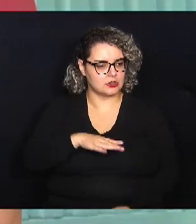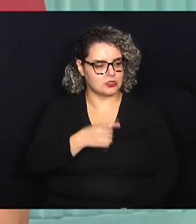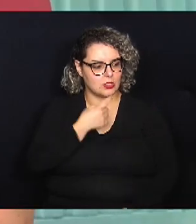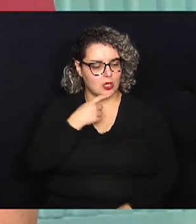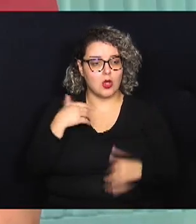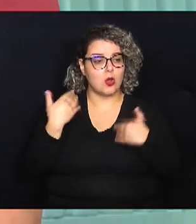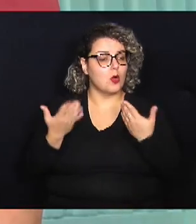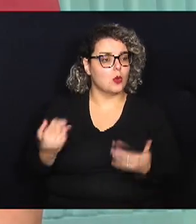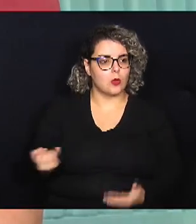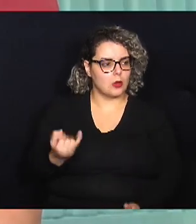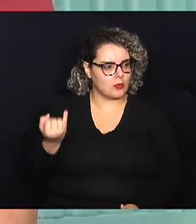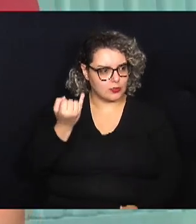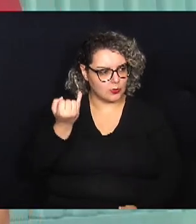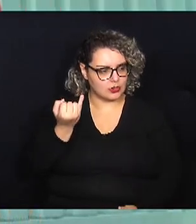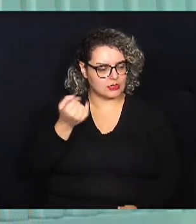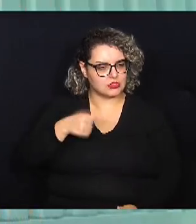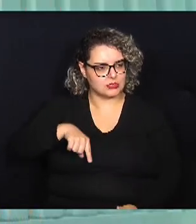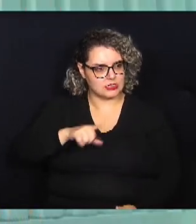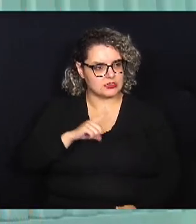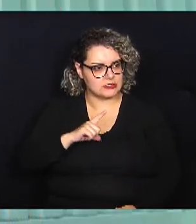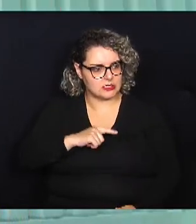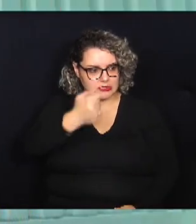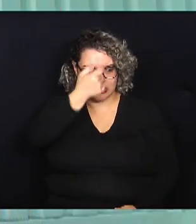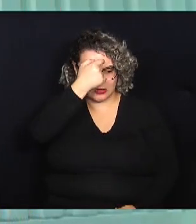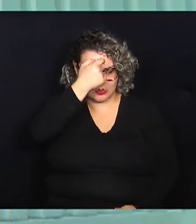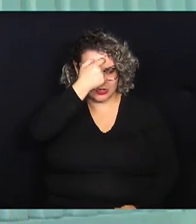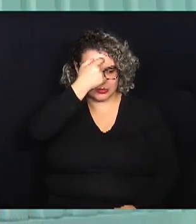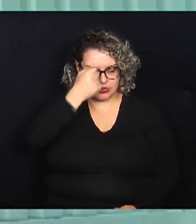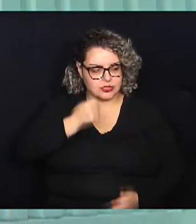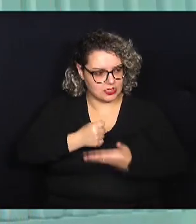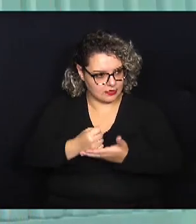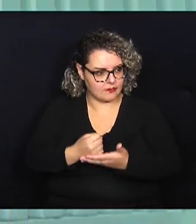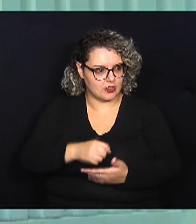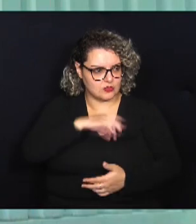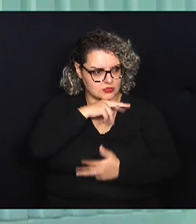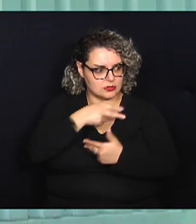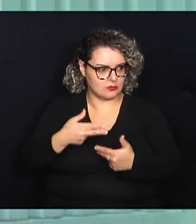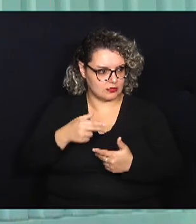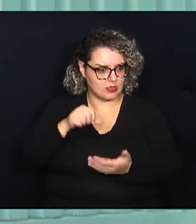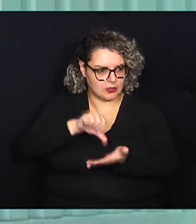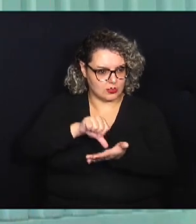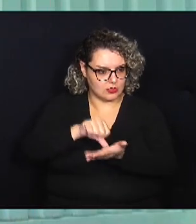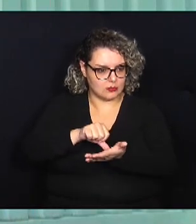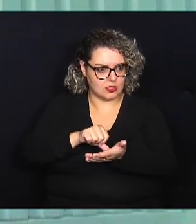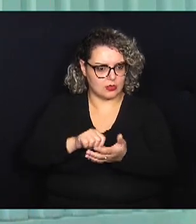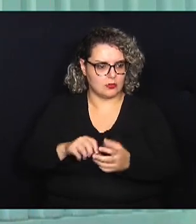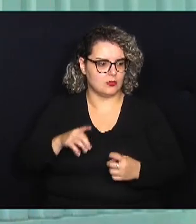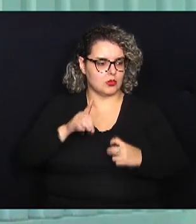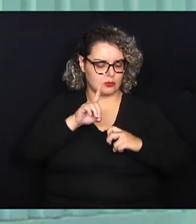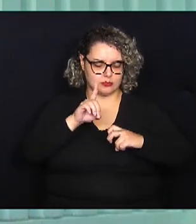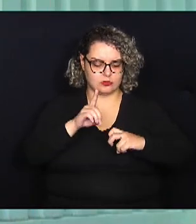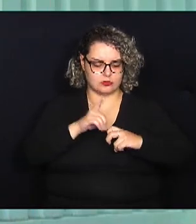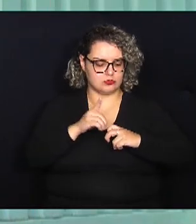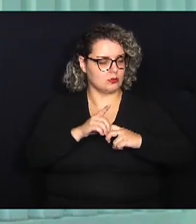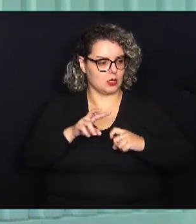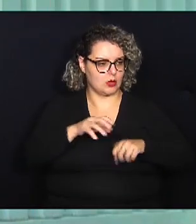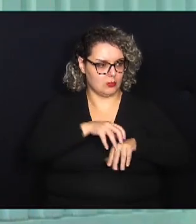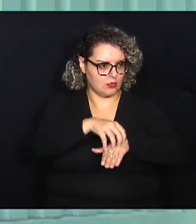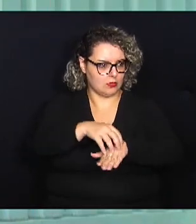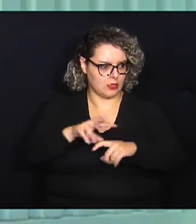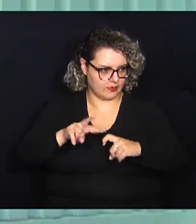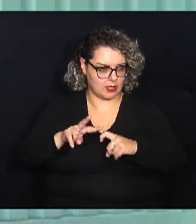que é a importância deles terem essa consciência de trazerem os animaizinhos aqui para a unidade, aqui para o consultório veterinário móvel? Hoje em dia,